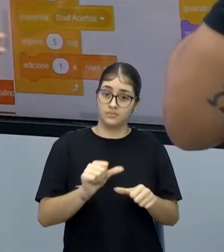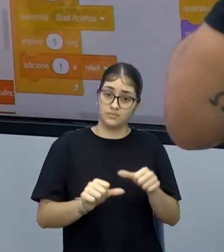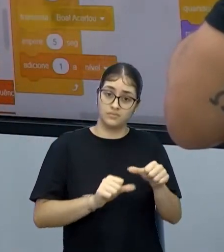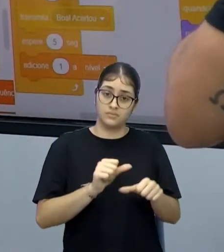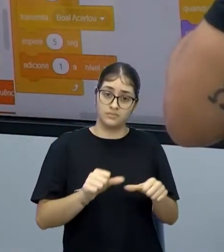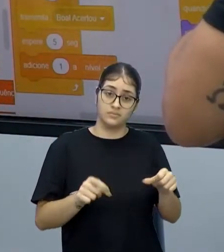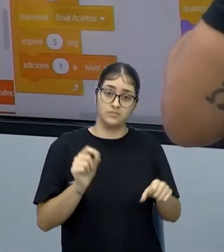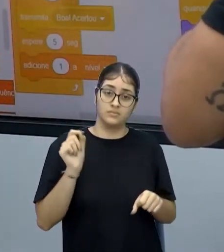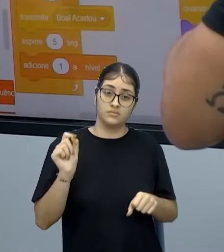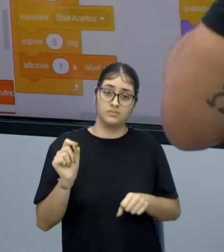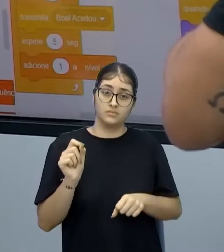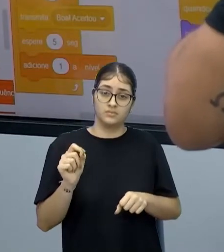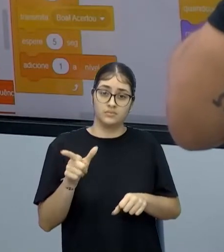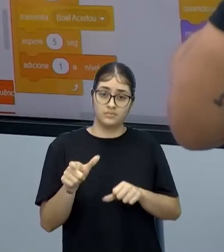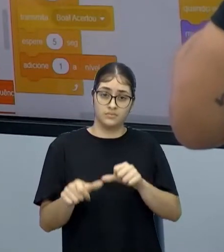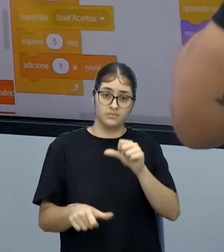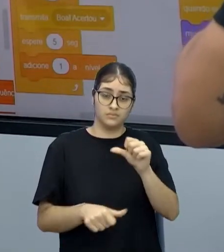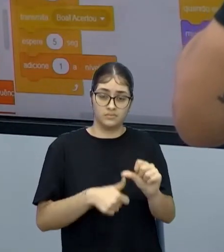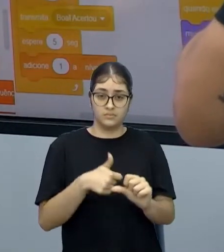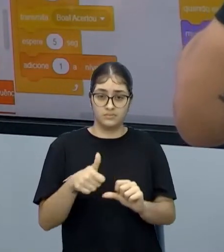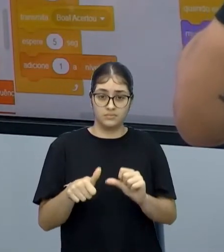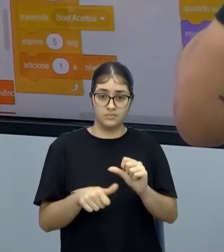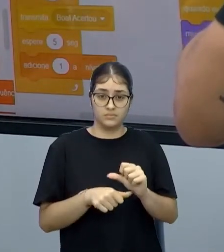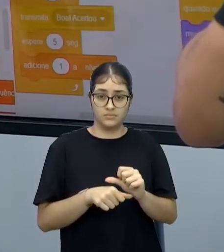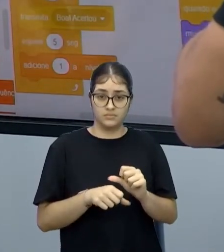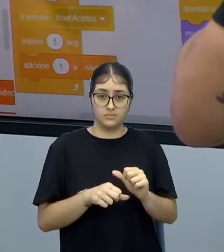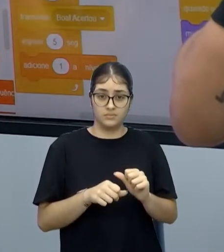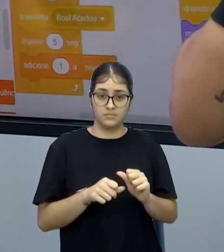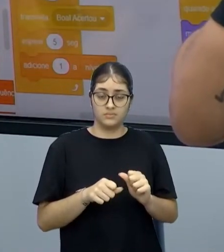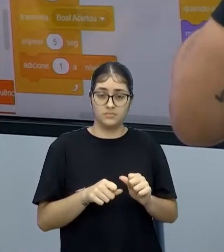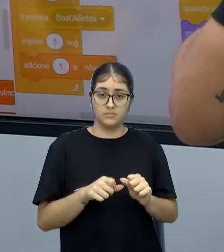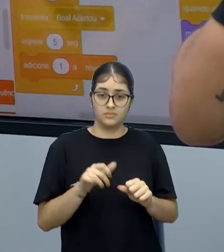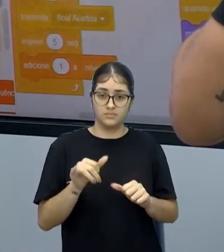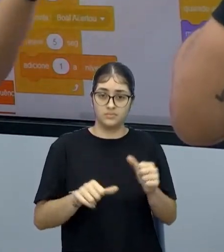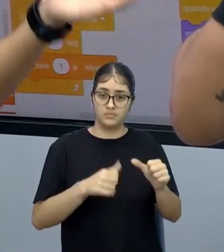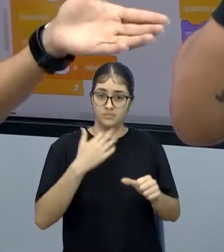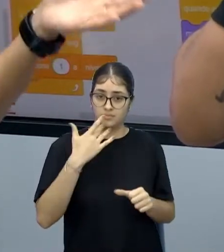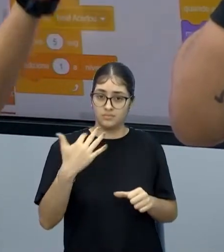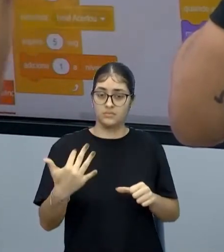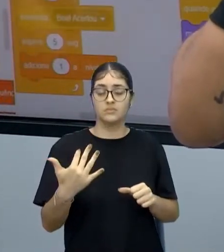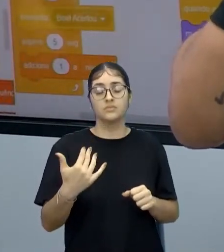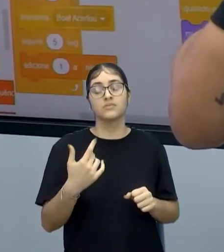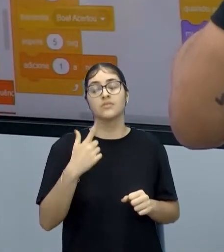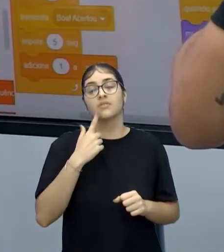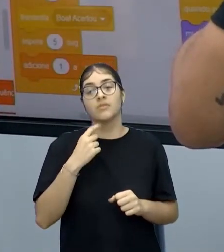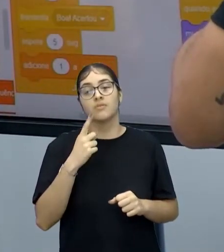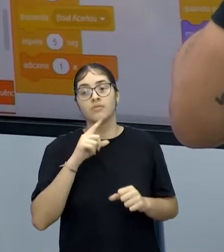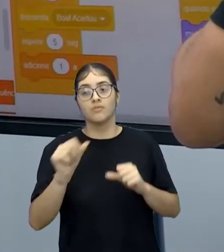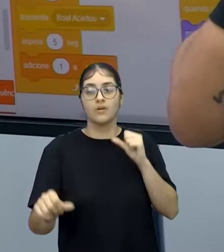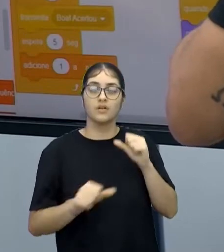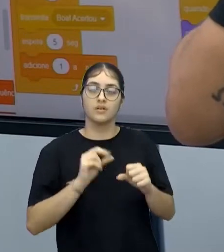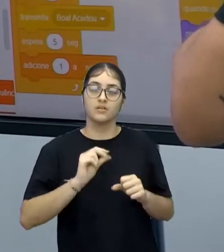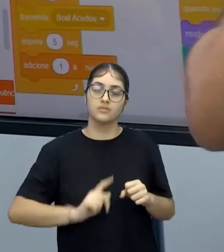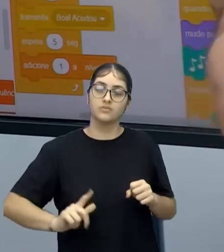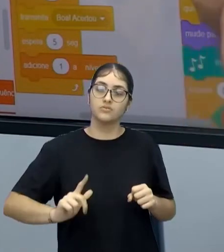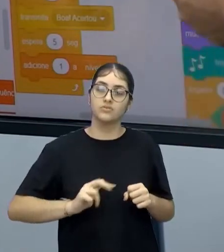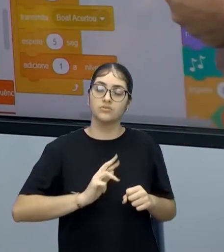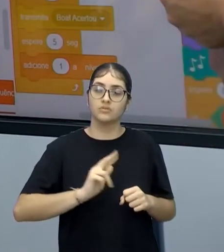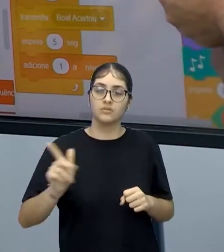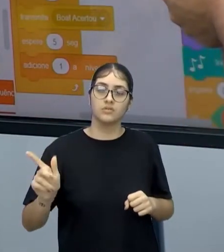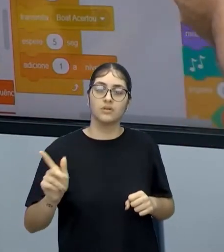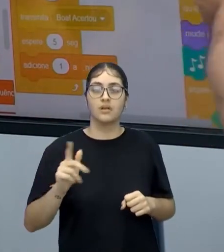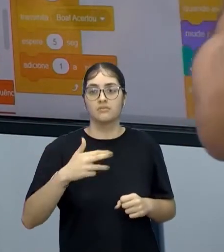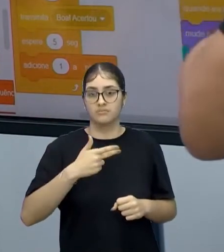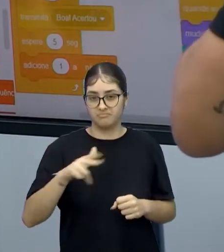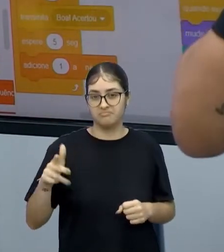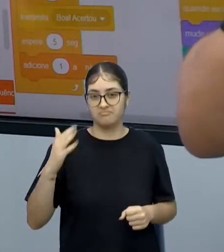sequência. Eu quero que você vai mudando o que eu chamei de fantasia são essas cores. Mude para vermelho, se for vermelho, azul, se for azul. E assim